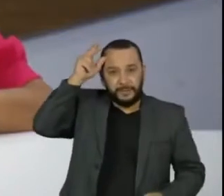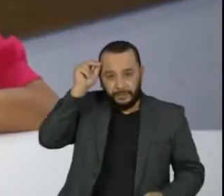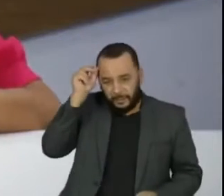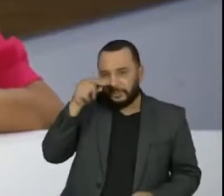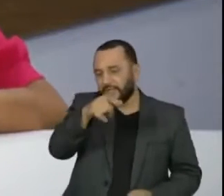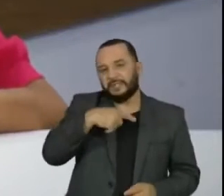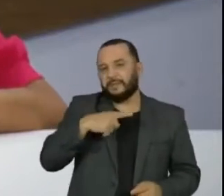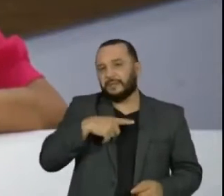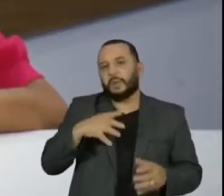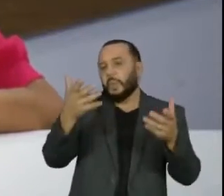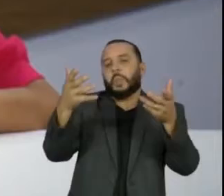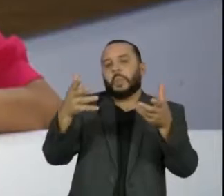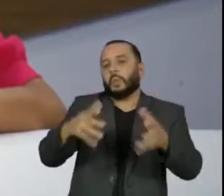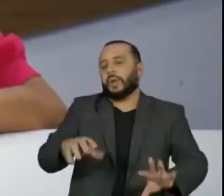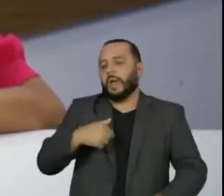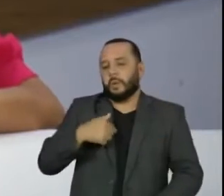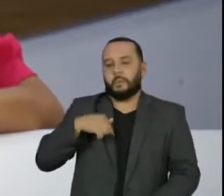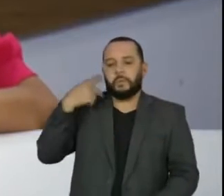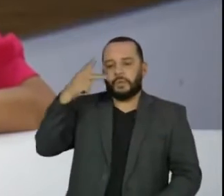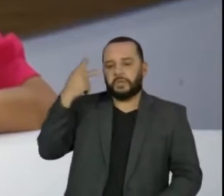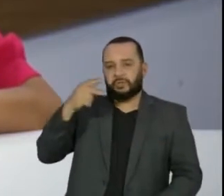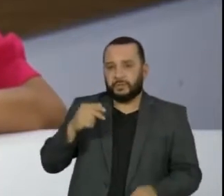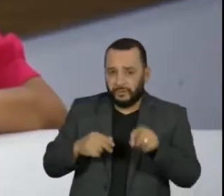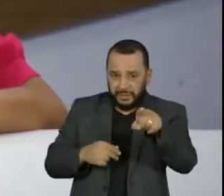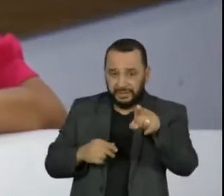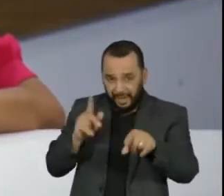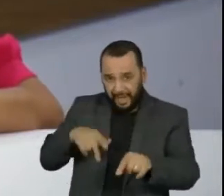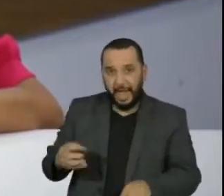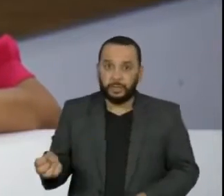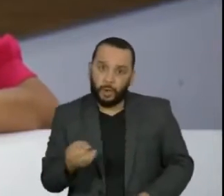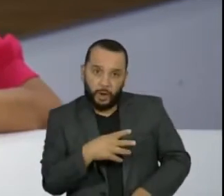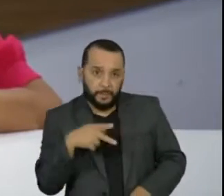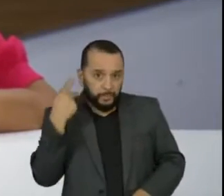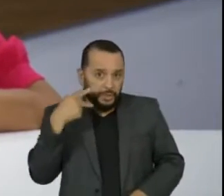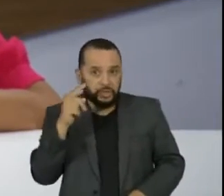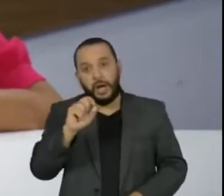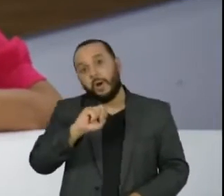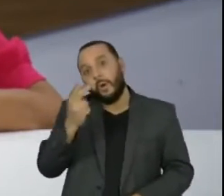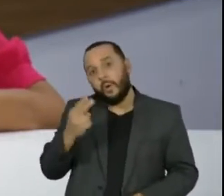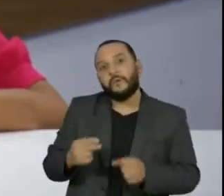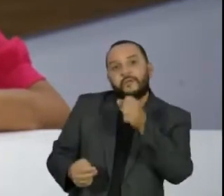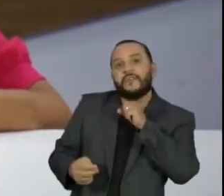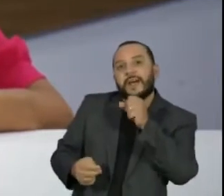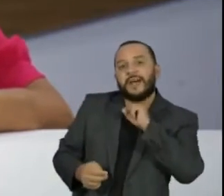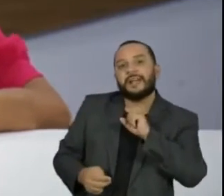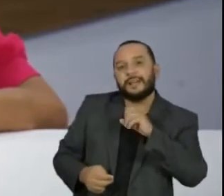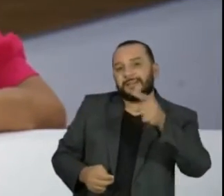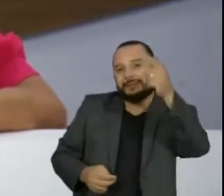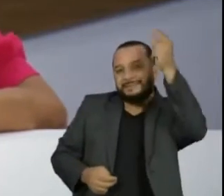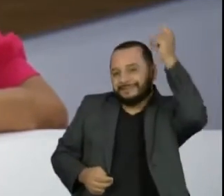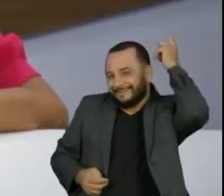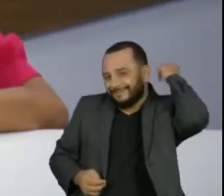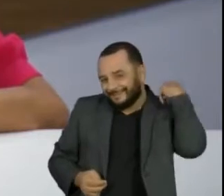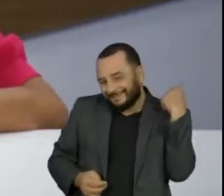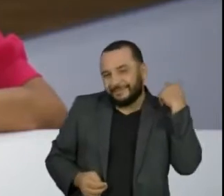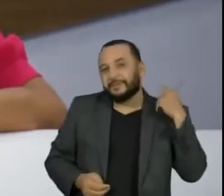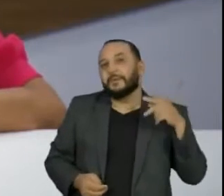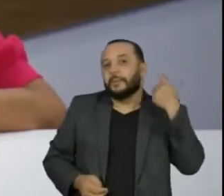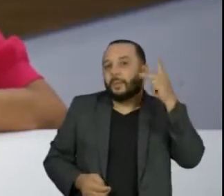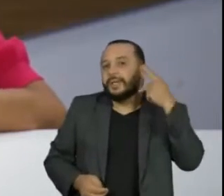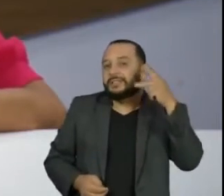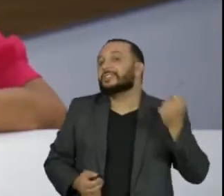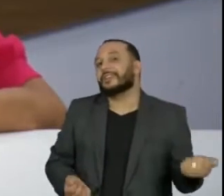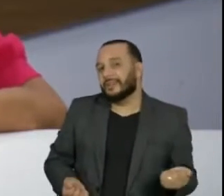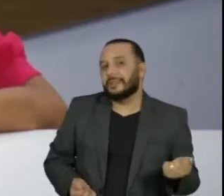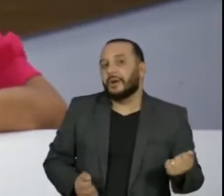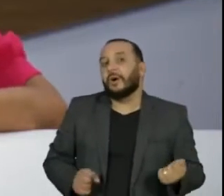uma onda da nova política. O senhor é o quê? Velha política de Minas? Nova política? Ou o